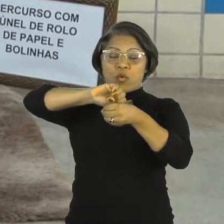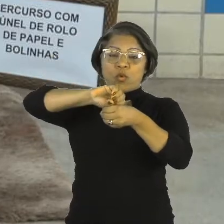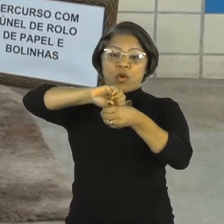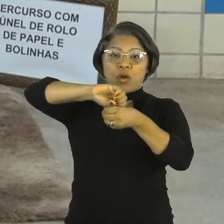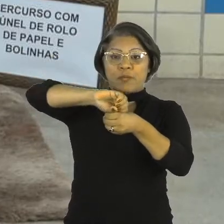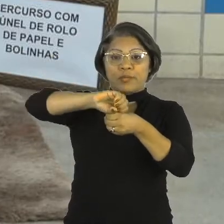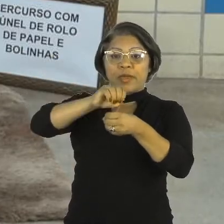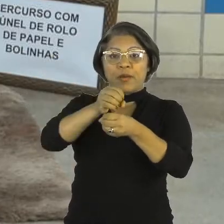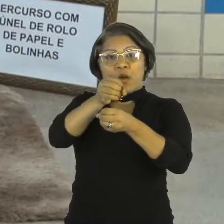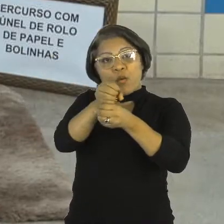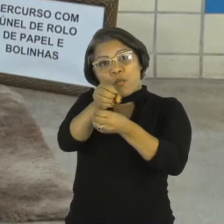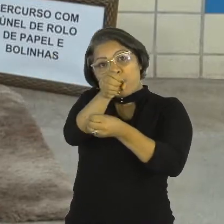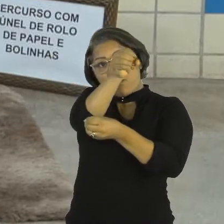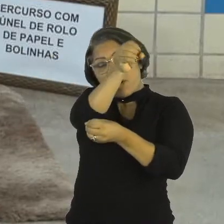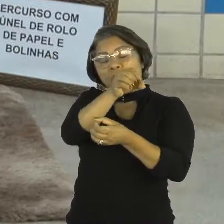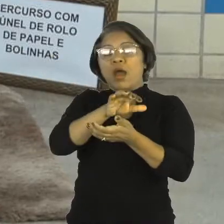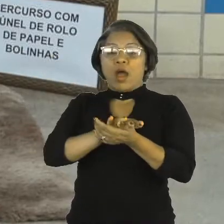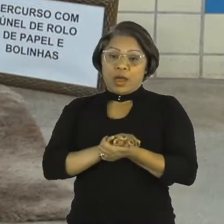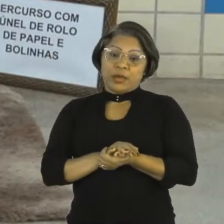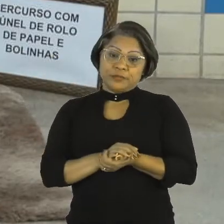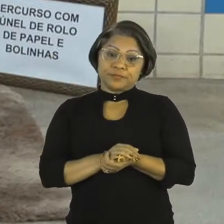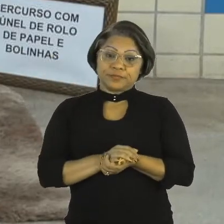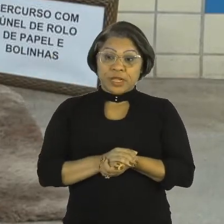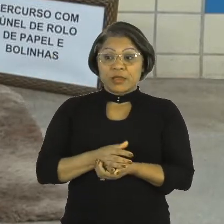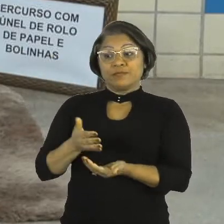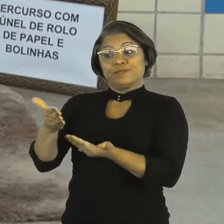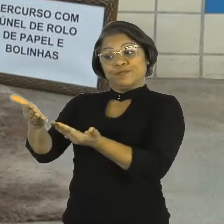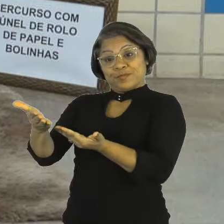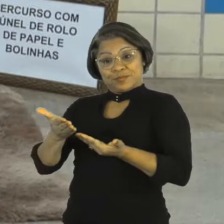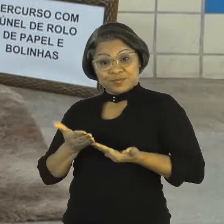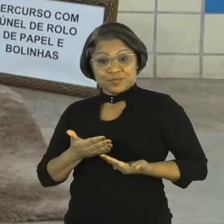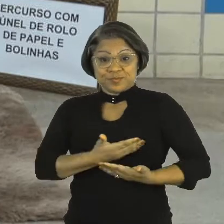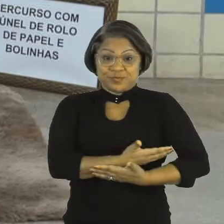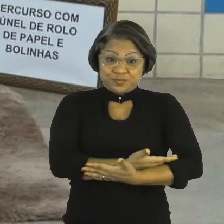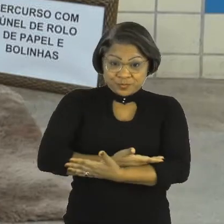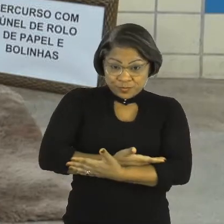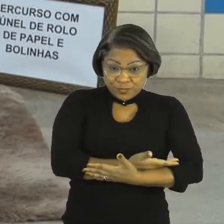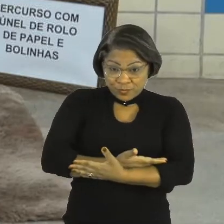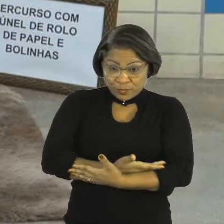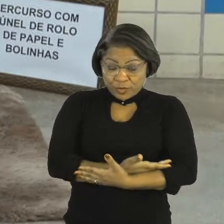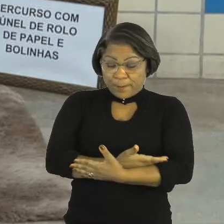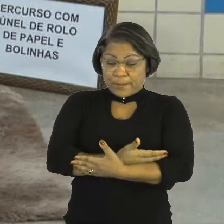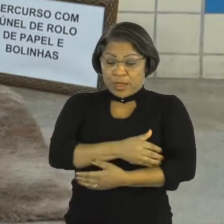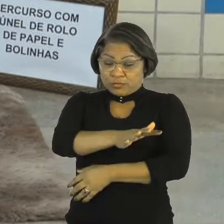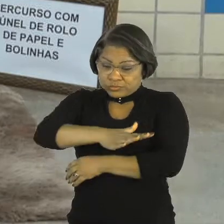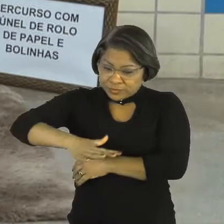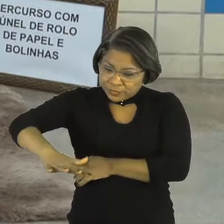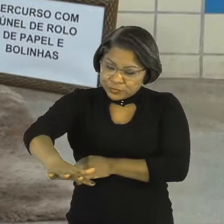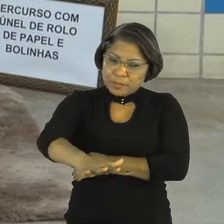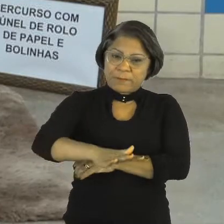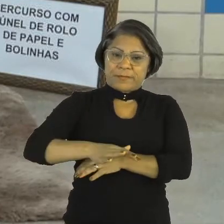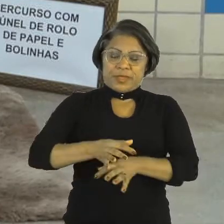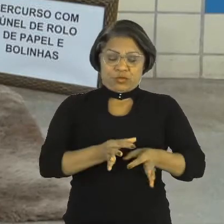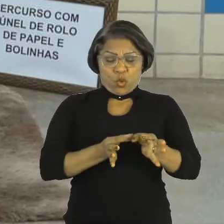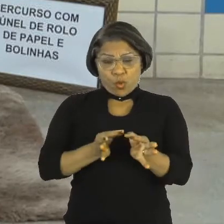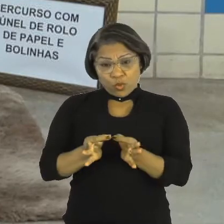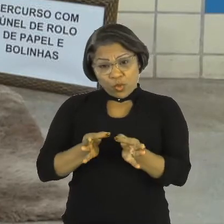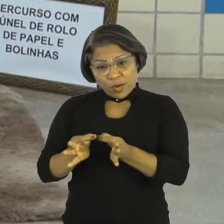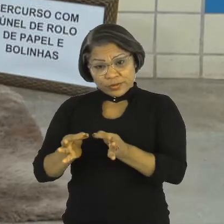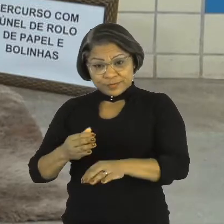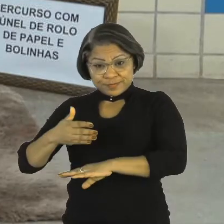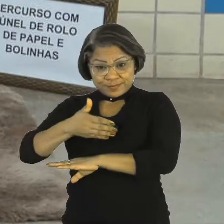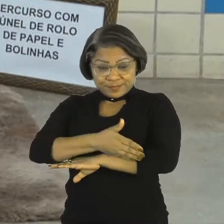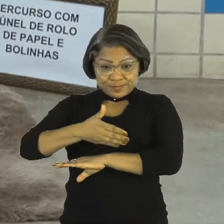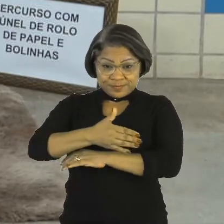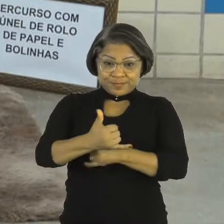tampinhas, bolinhas, e você vai convidar o seu bebê quando esse espaço estiver todo montado para participar da